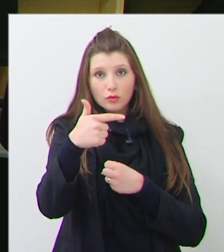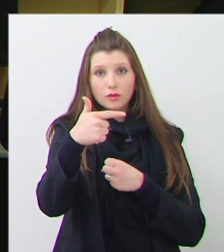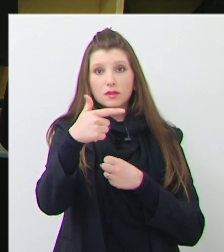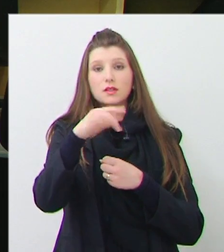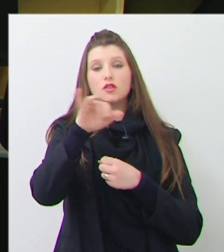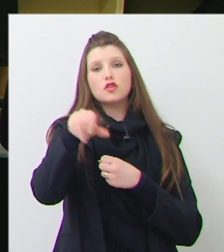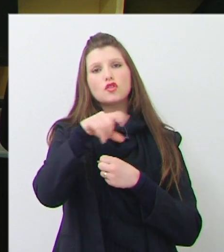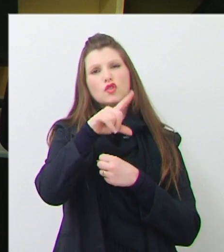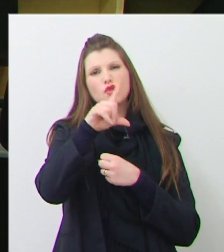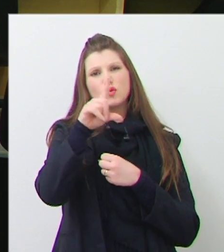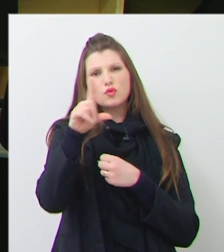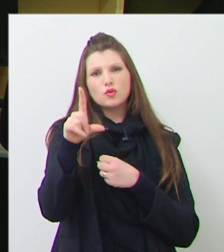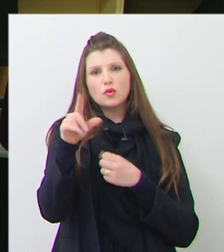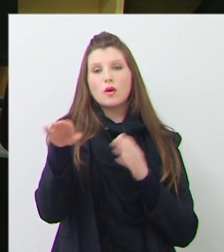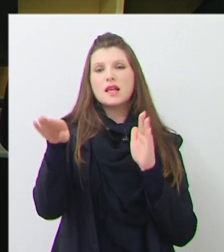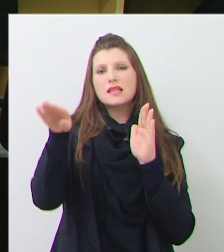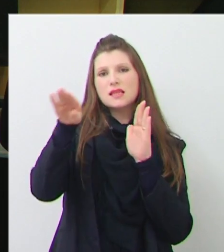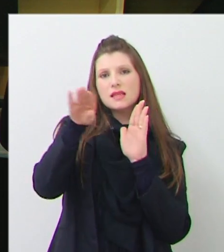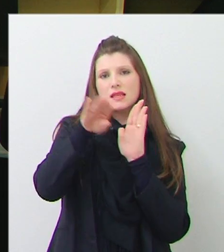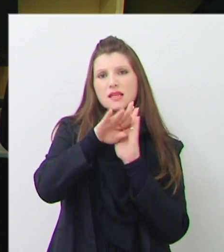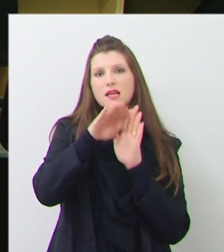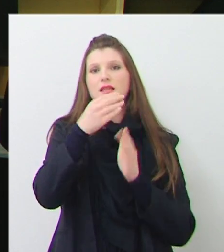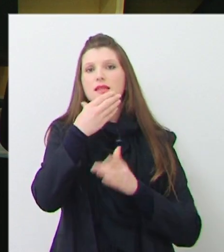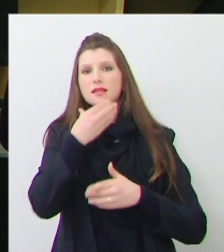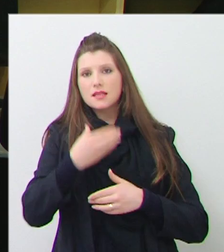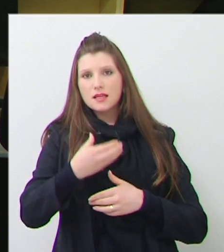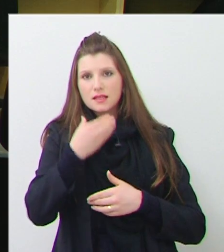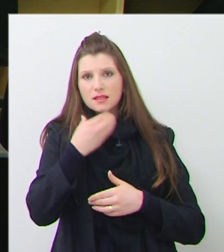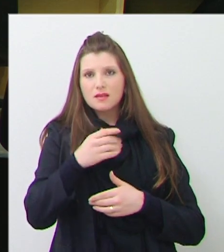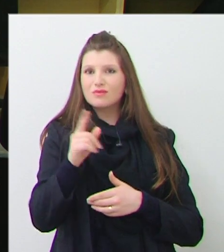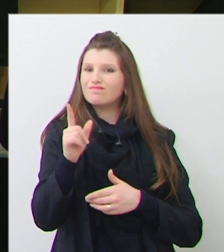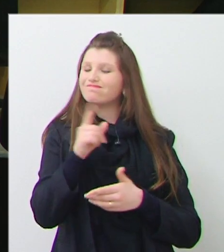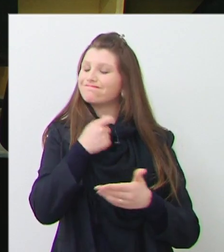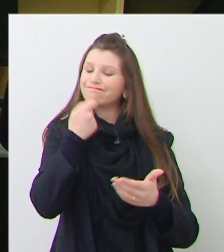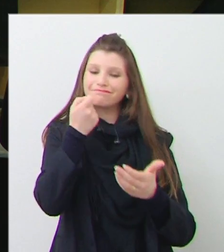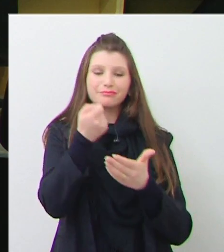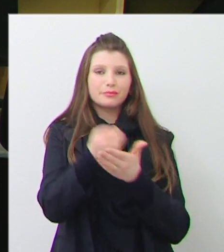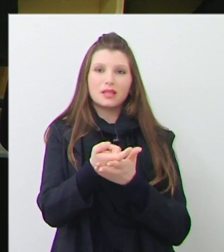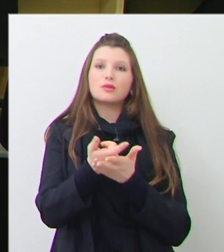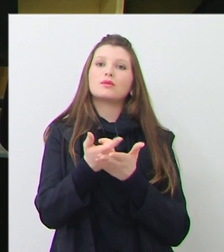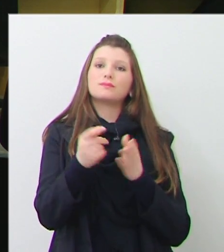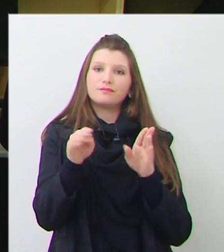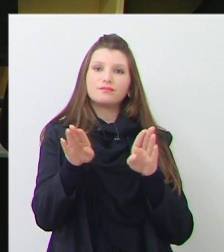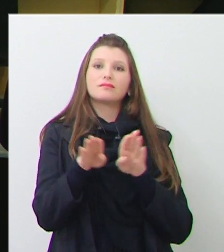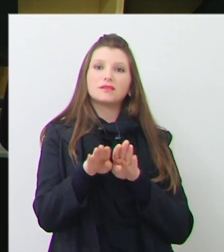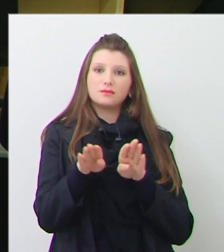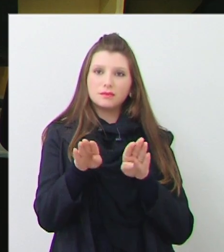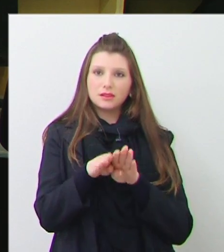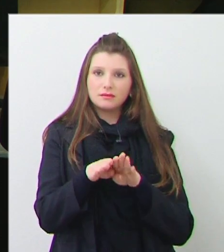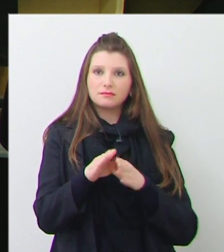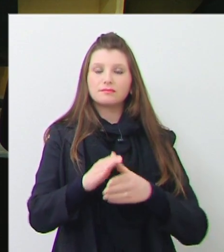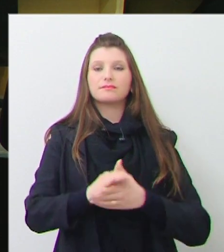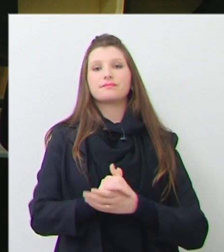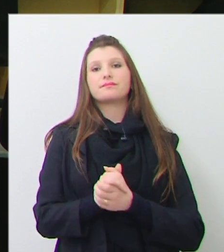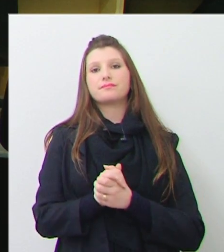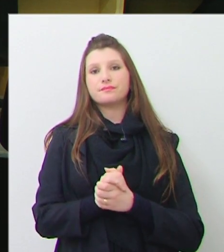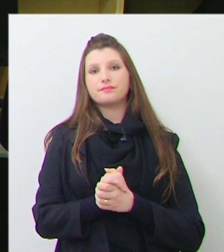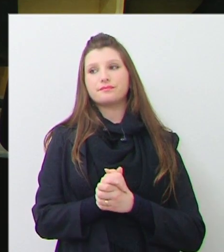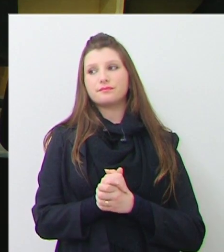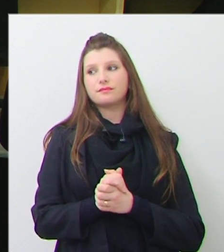de junho a dezembro, também não foram pagas naquele mandato pelo município.